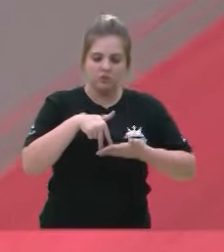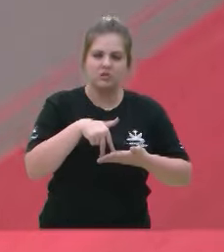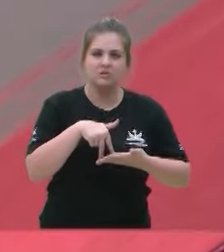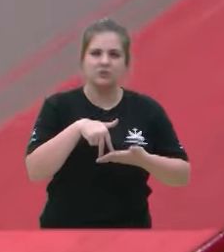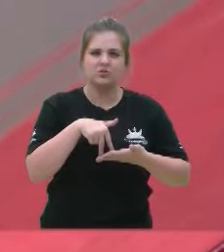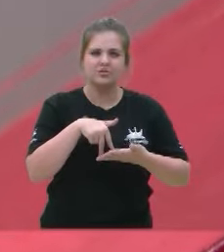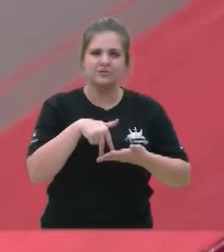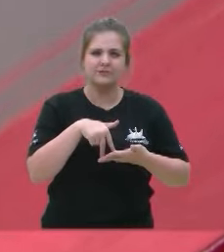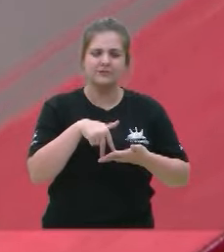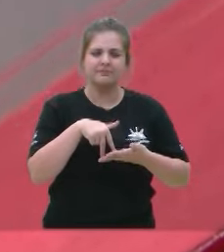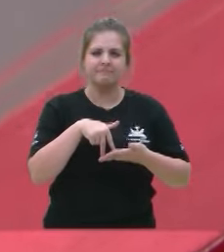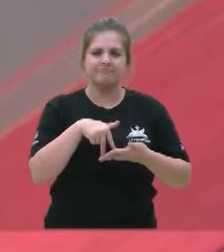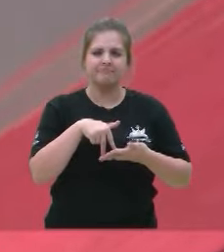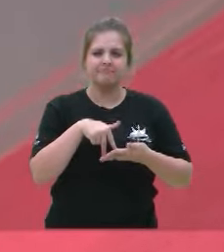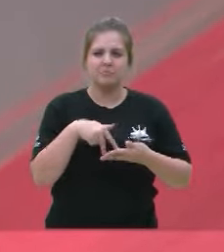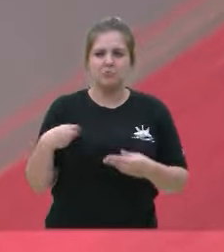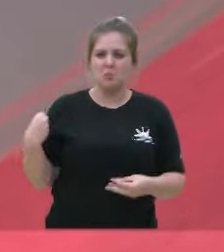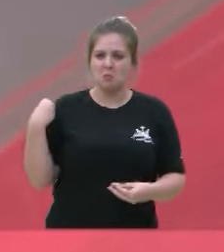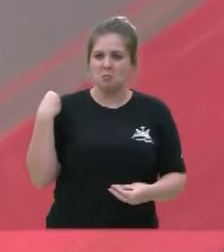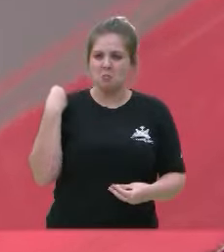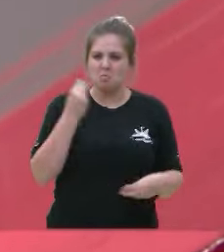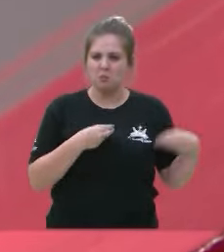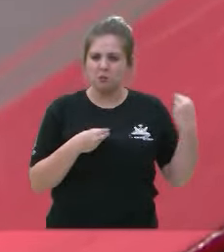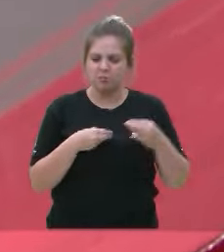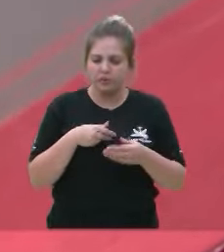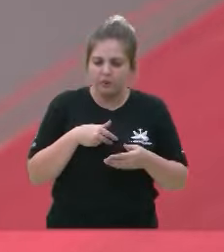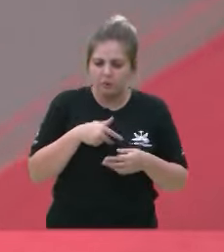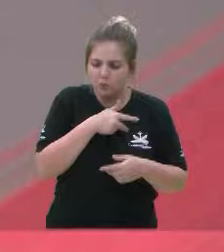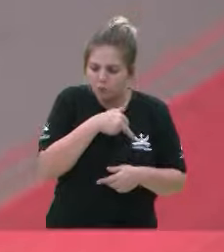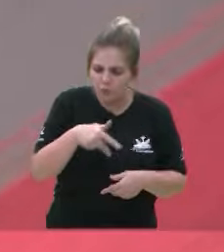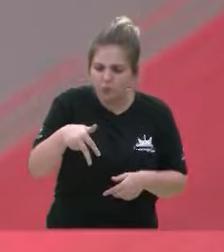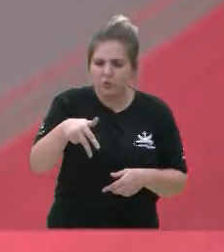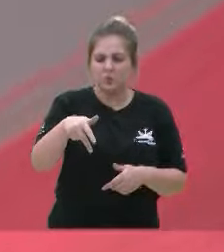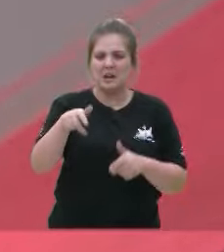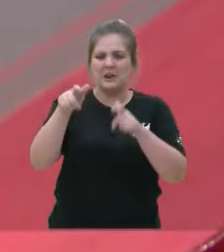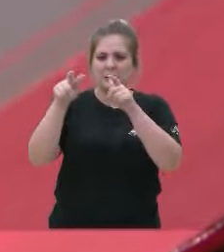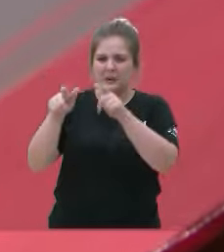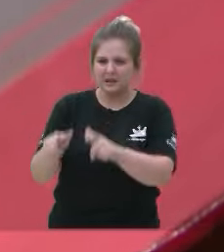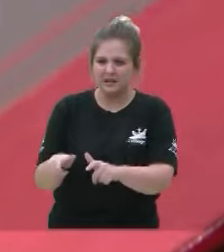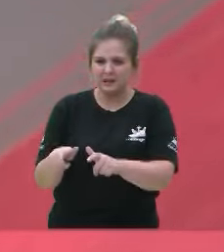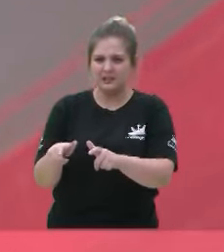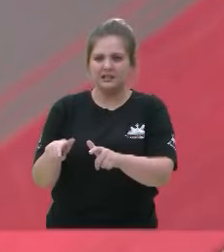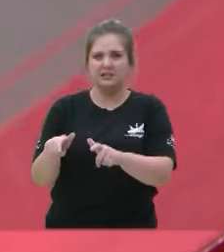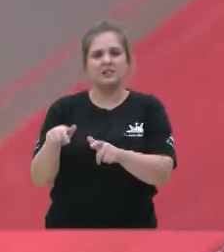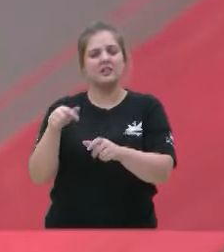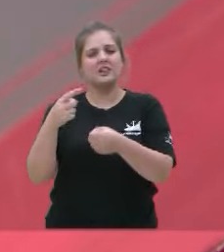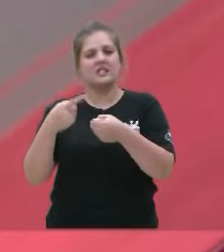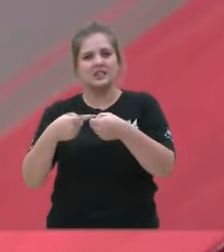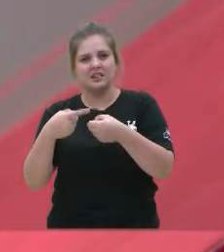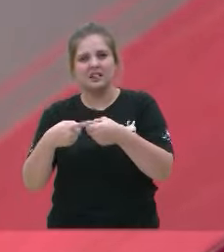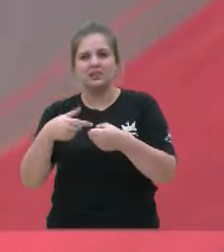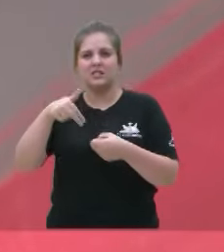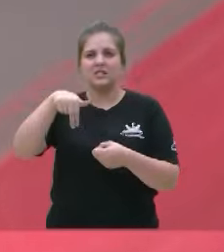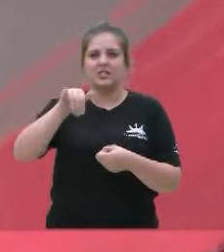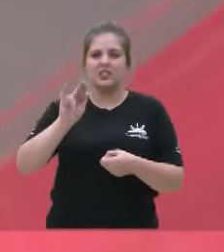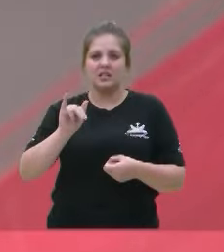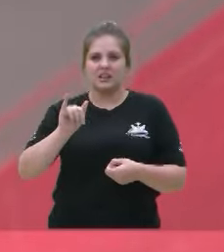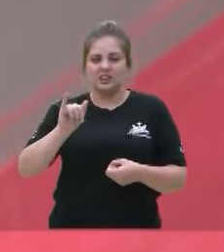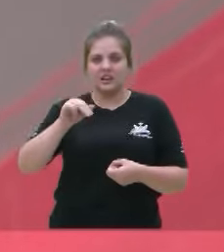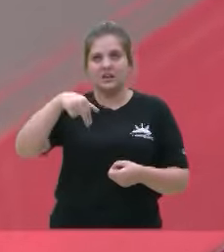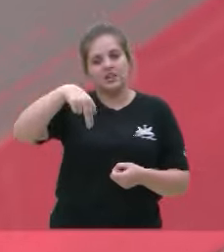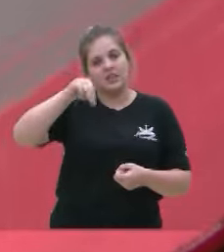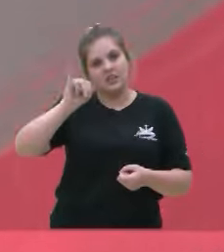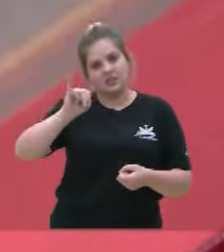levanta-te põe-te a caminho da grande metrópole da cidade de